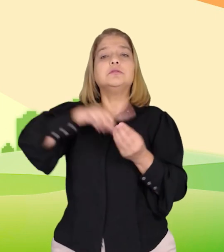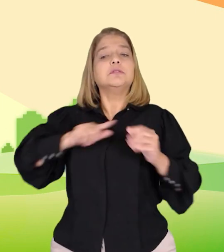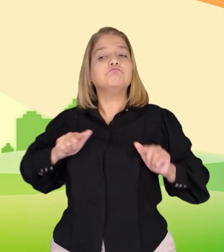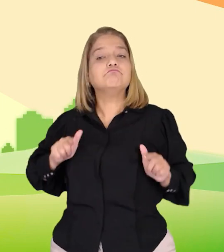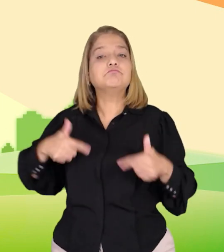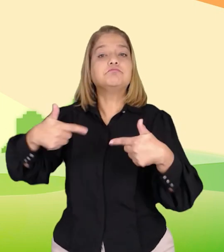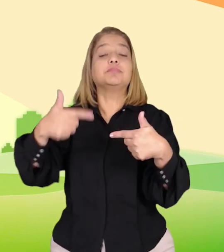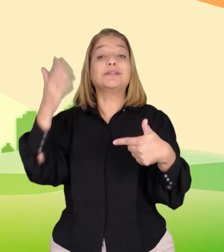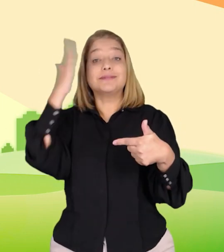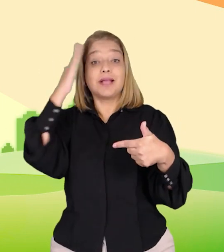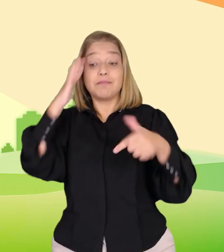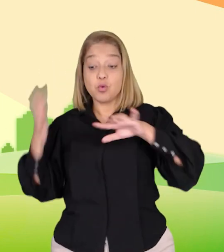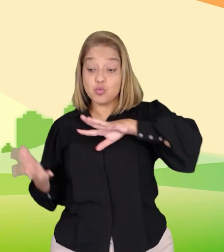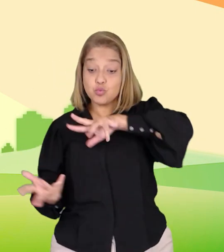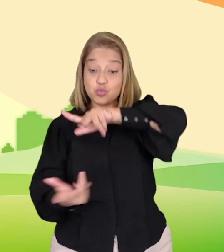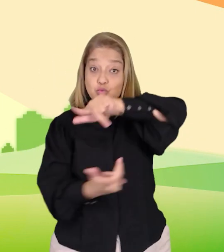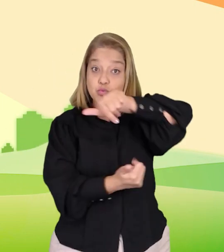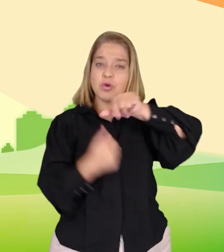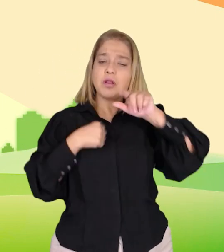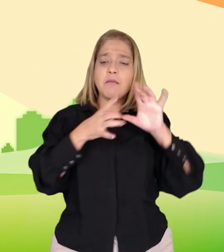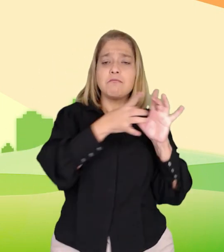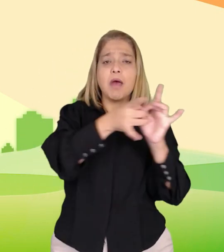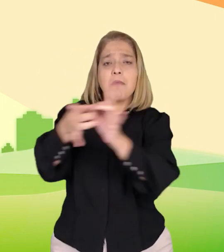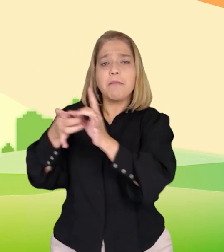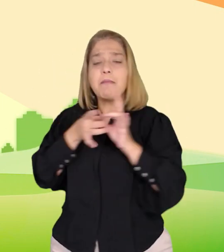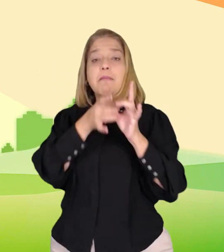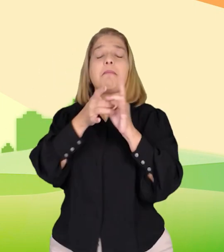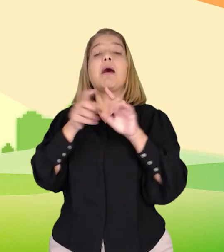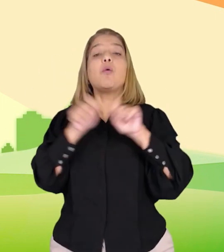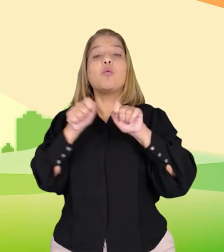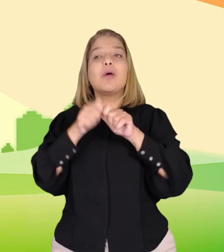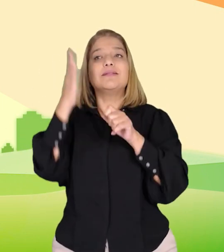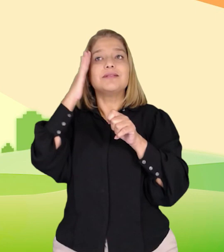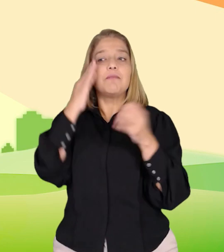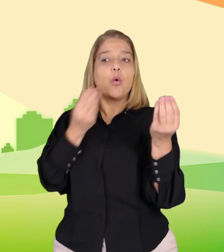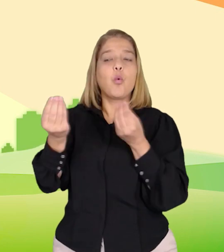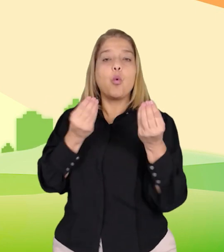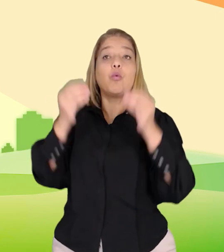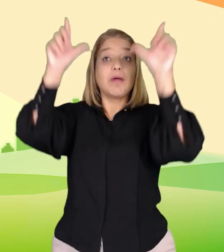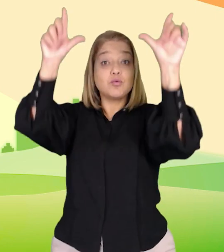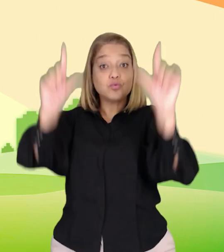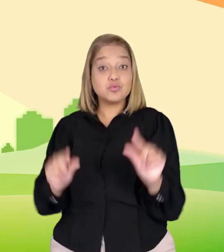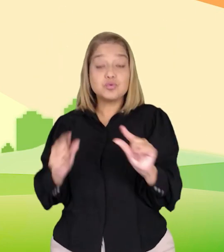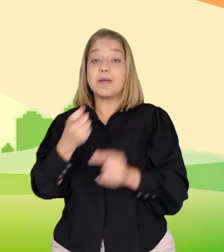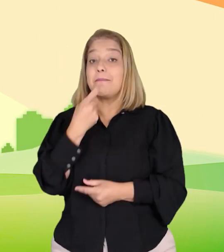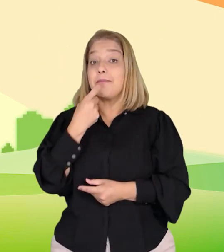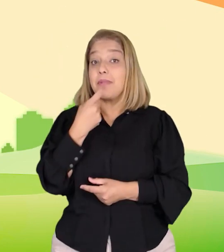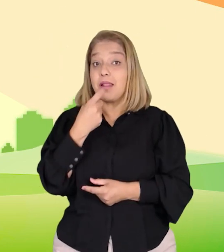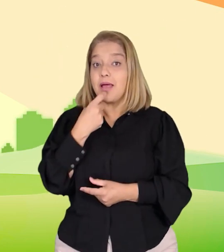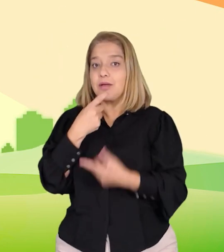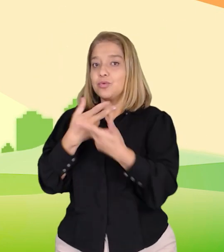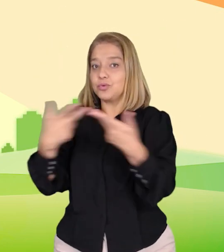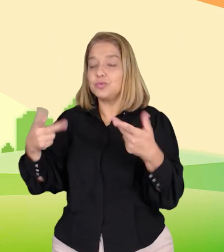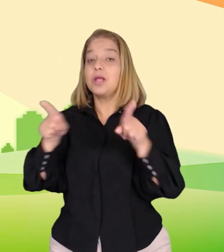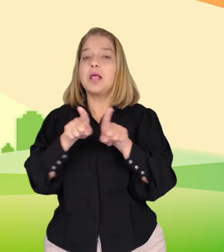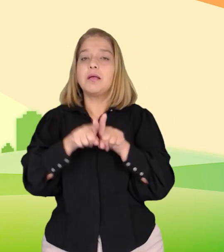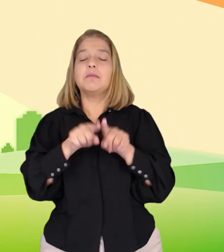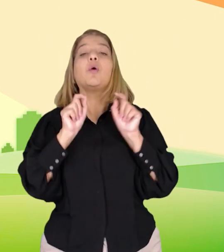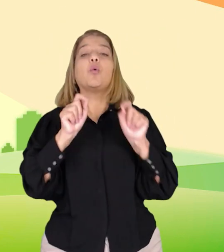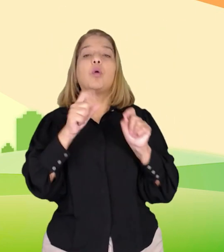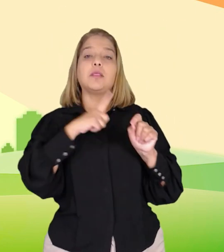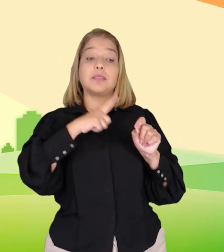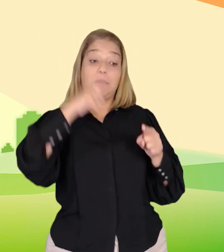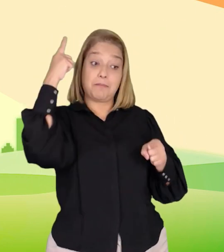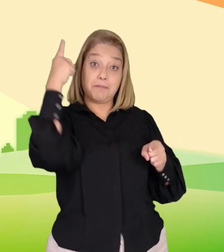encontrar iniciativas de governos do mundo todo adotando medidas para reduzir o consumo de